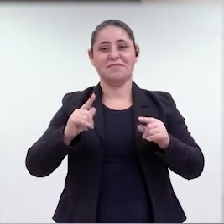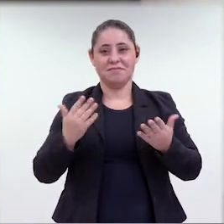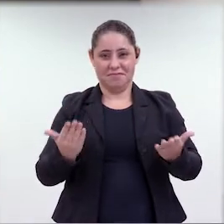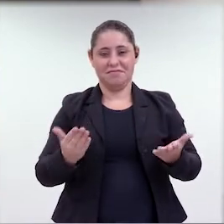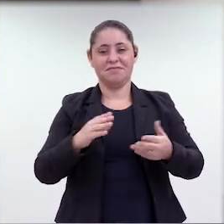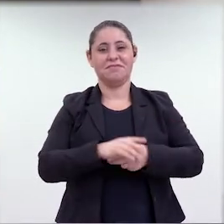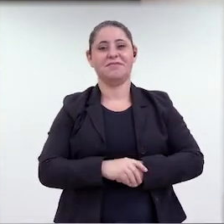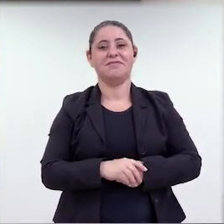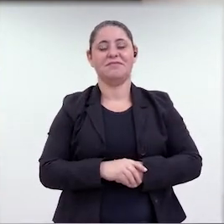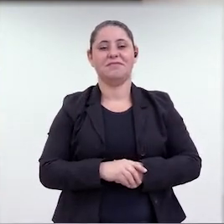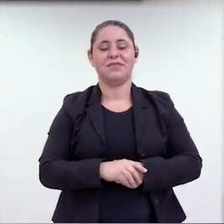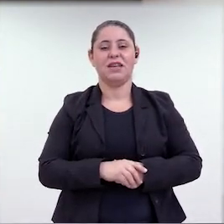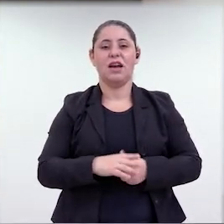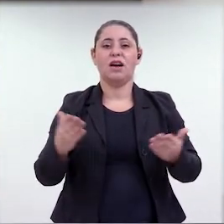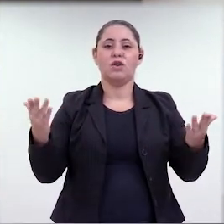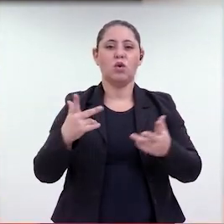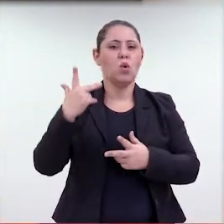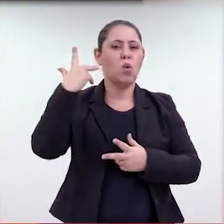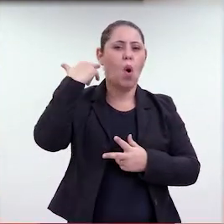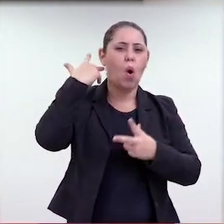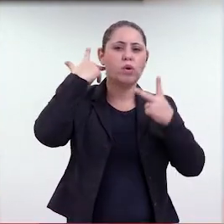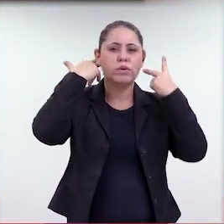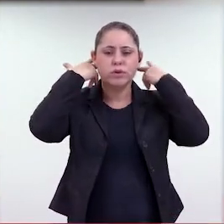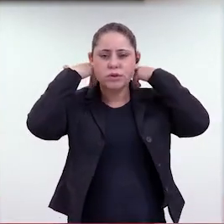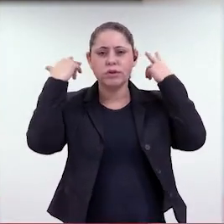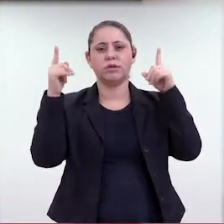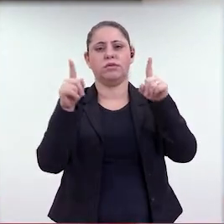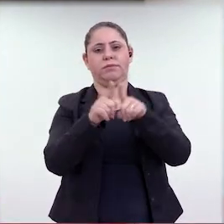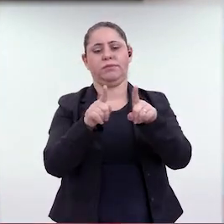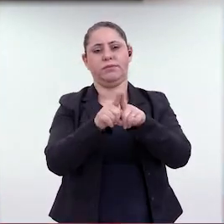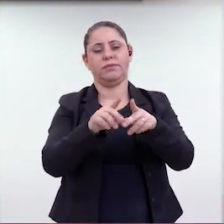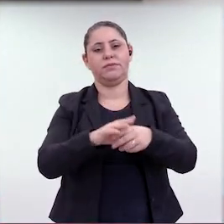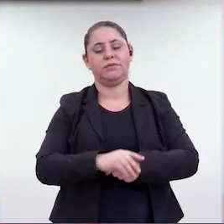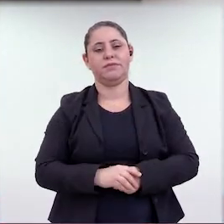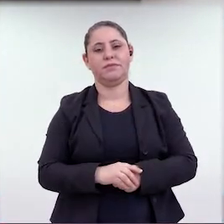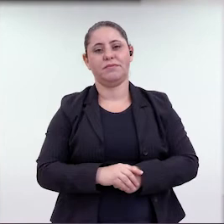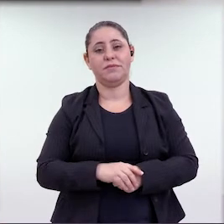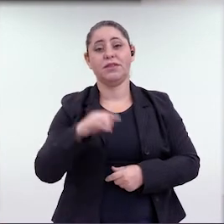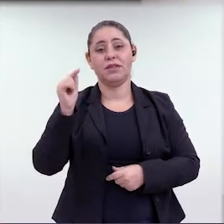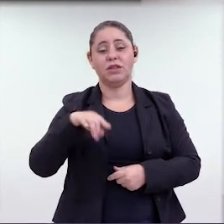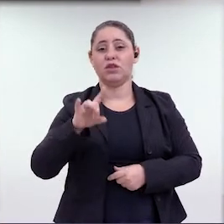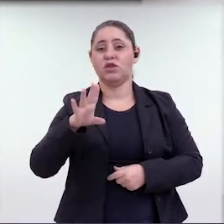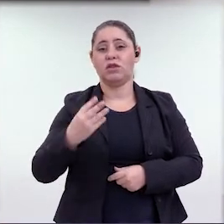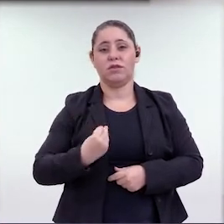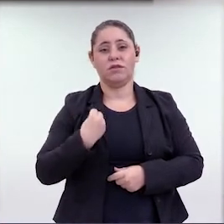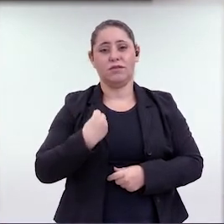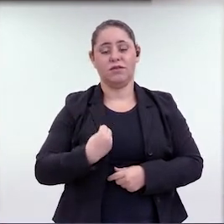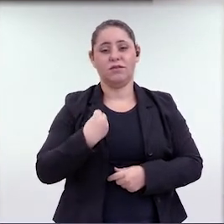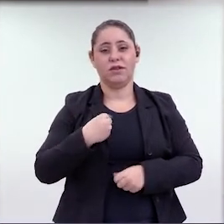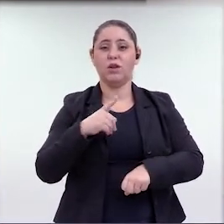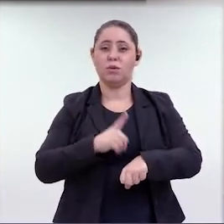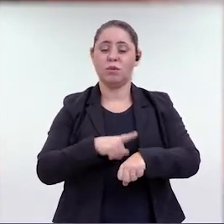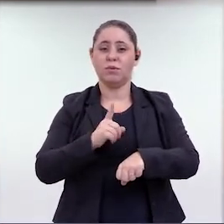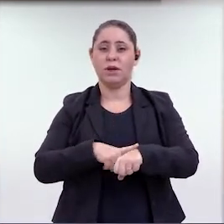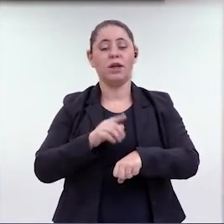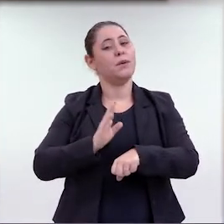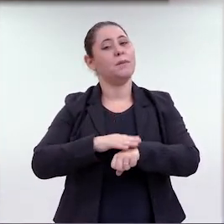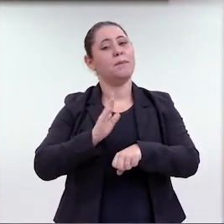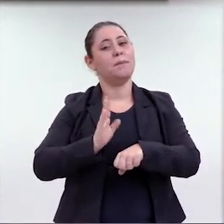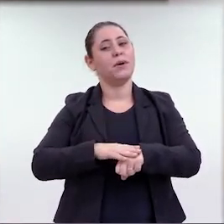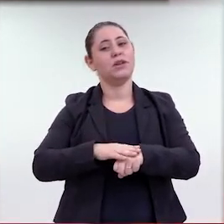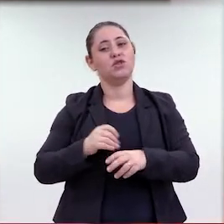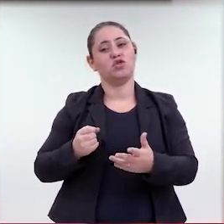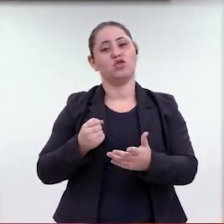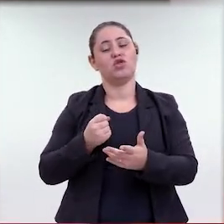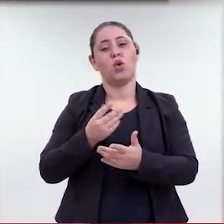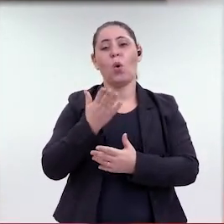estética, corte de cabelo. Por aqui a gente só está vivendo mesmo esses momentos mais de gastronomia, né?